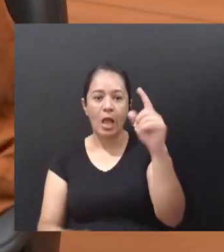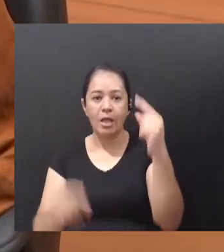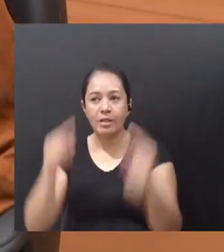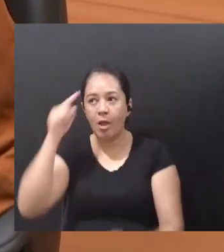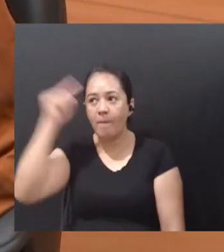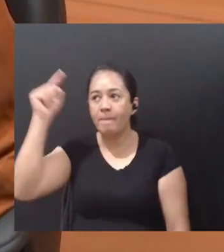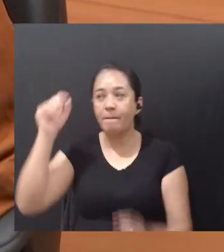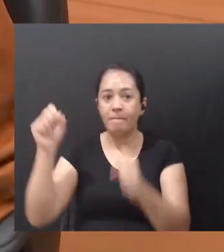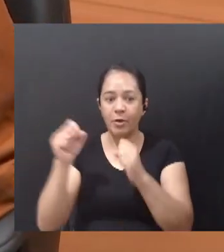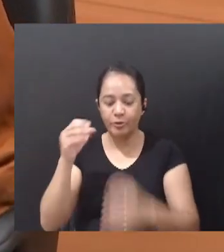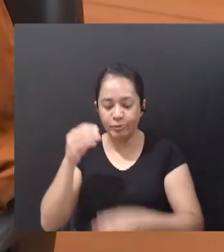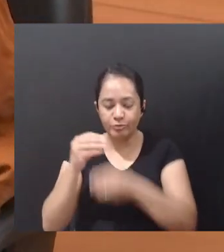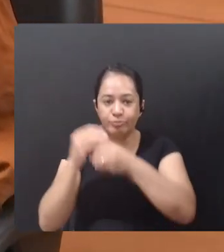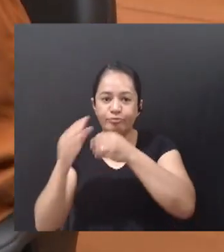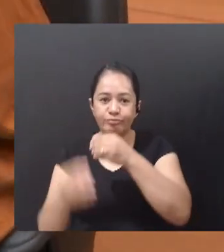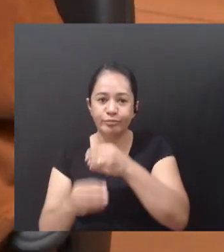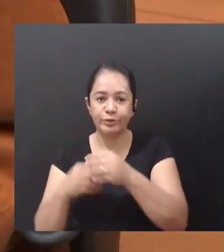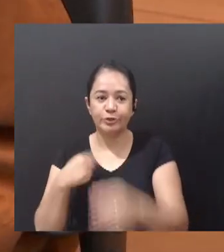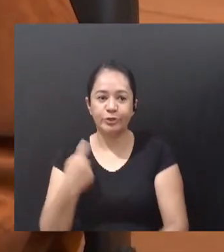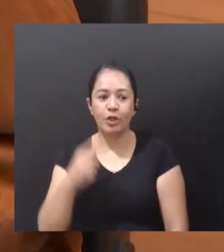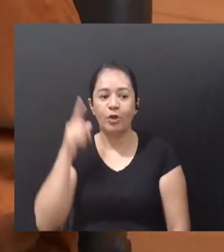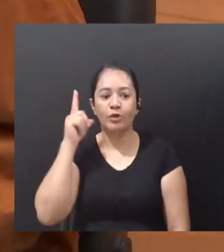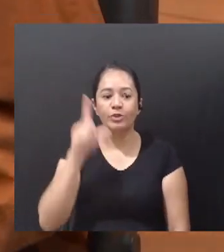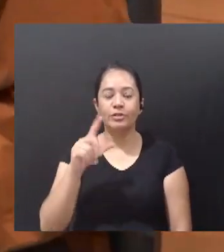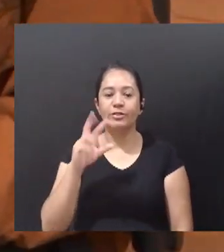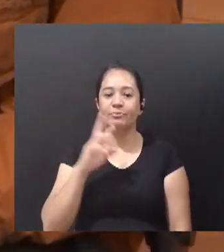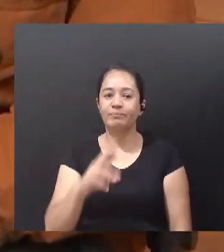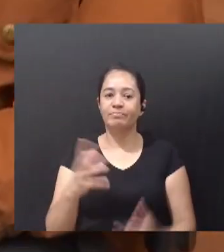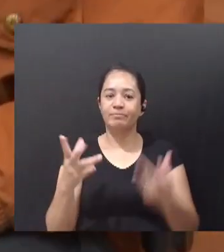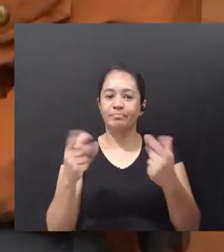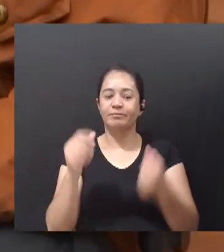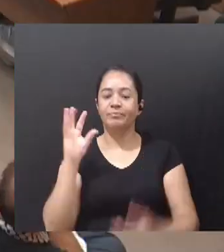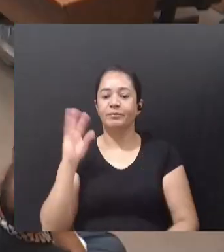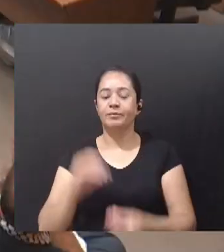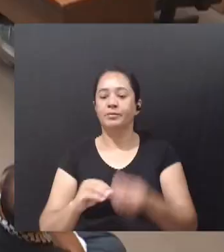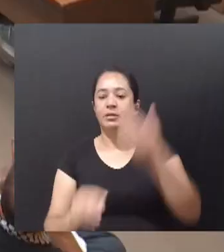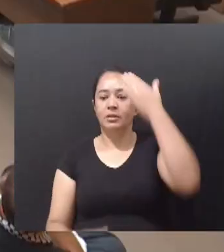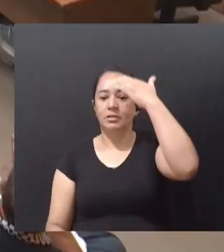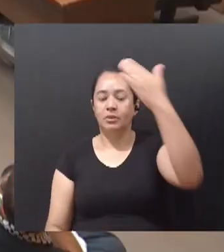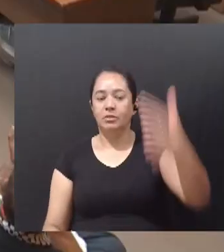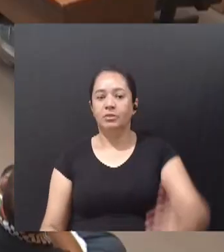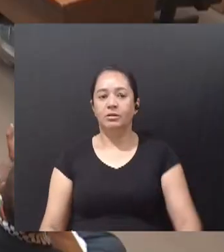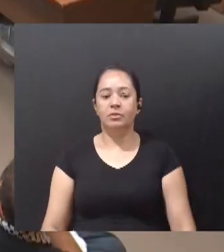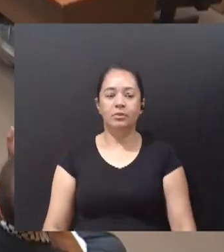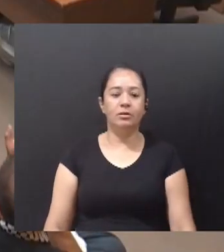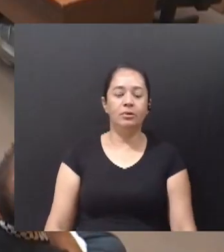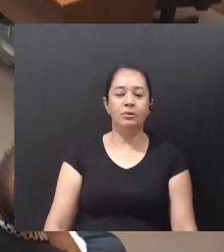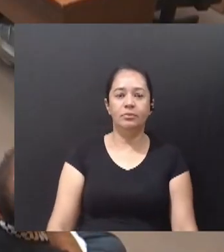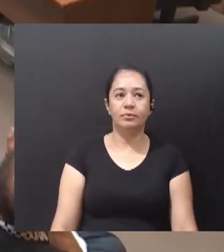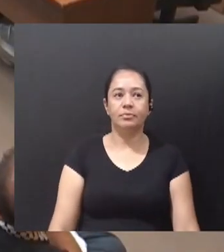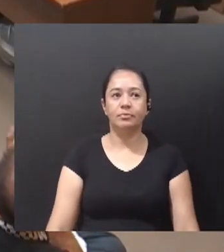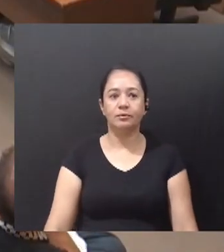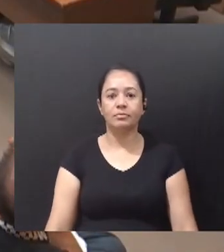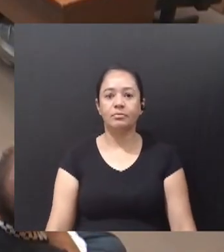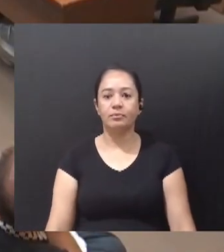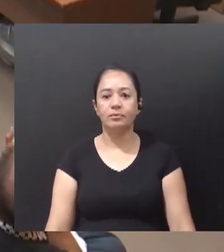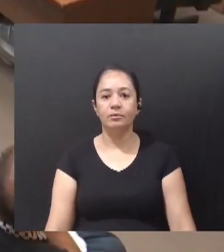a gente chegar em um resultado que é maravilhoso. É isso aí, pessoal. Obrigado. Valeu, RB.